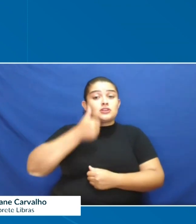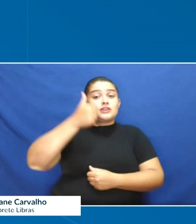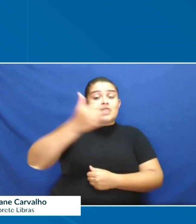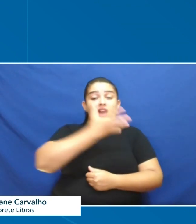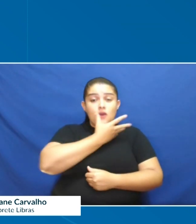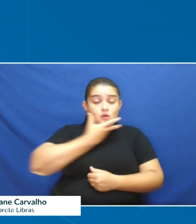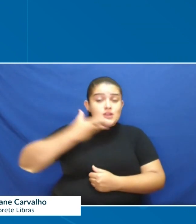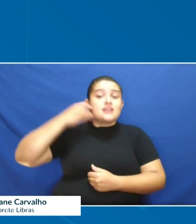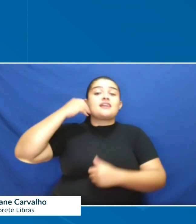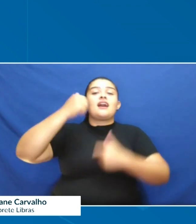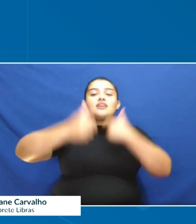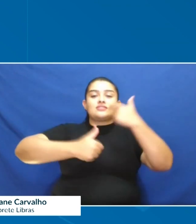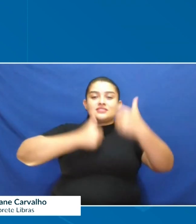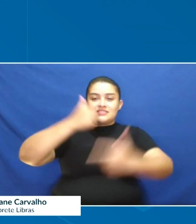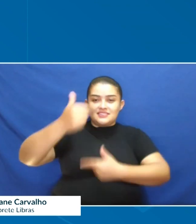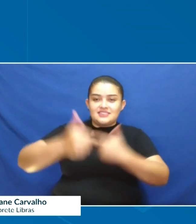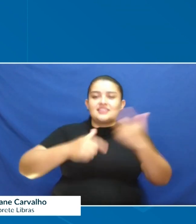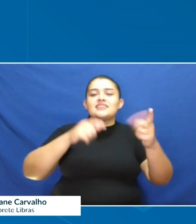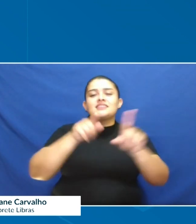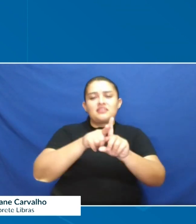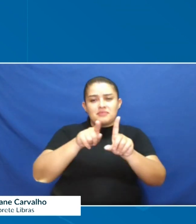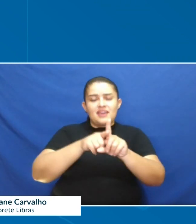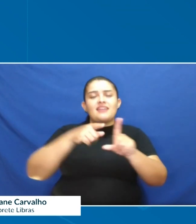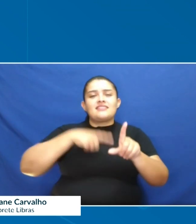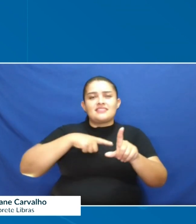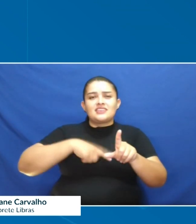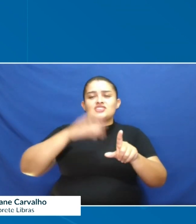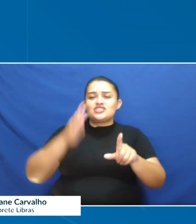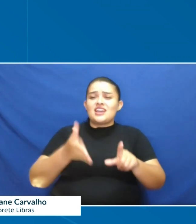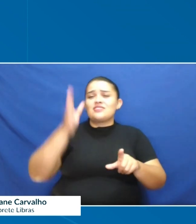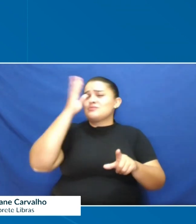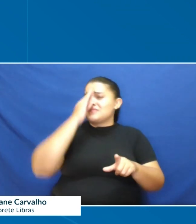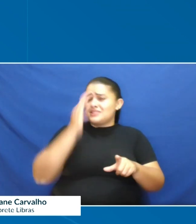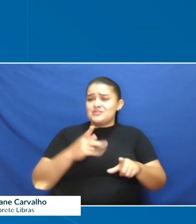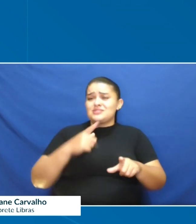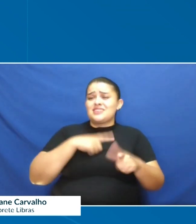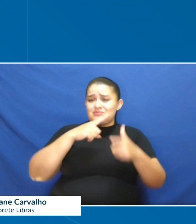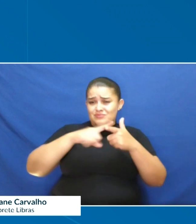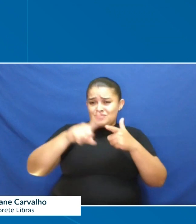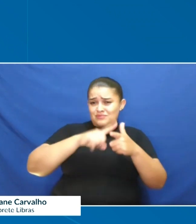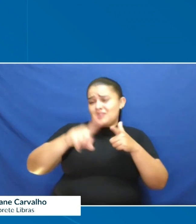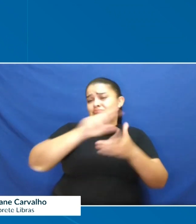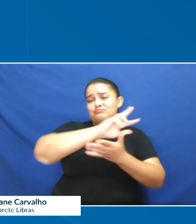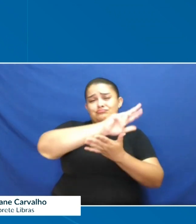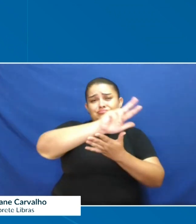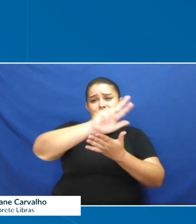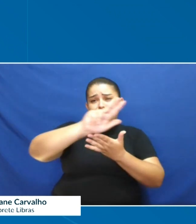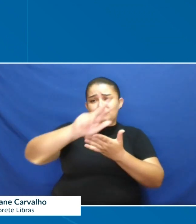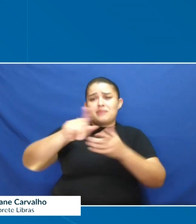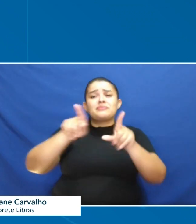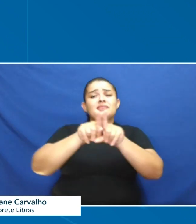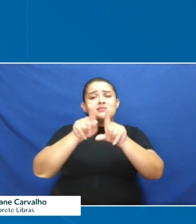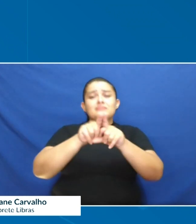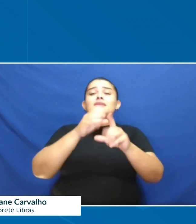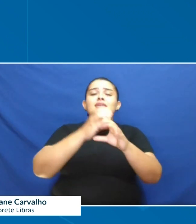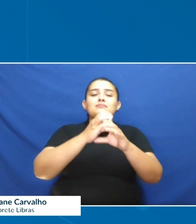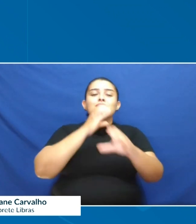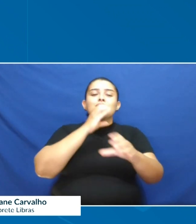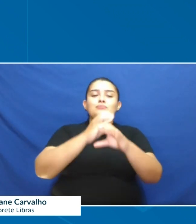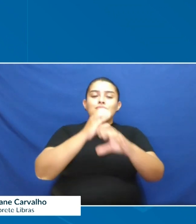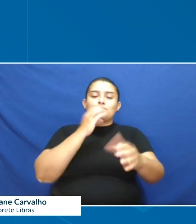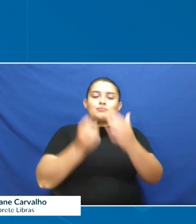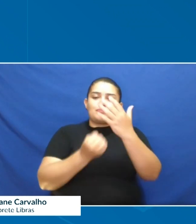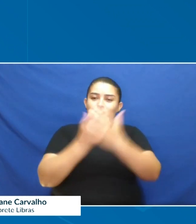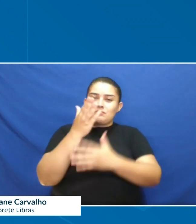produtos que têm já uma certa inquietação no Brasil, né, muitos problemas. O engenheiro de produção visa também melhorar alguns processos, exatamente para